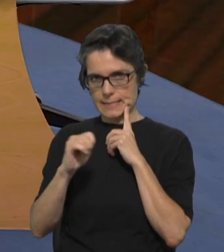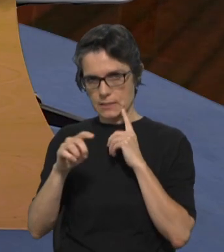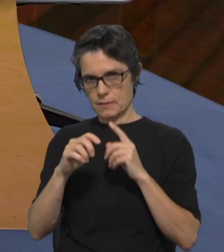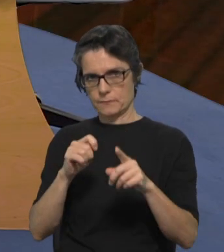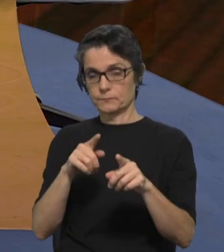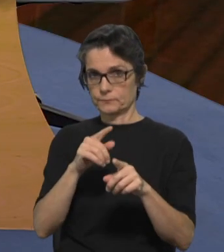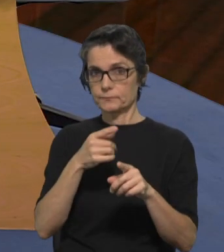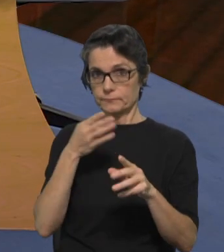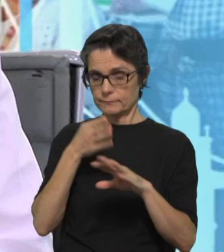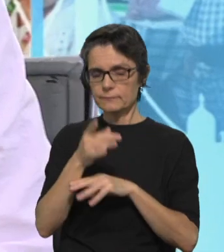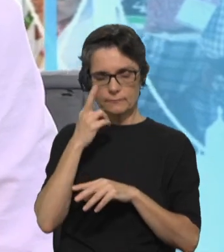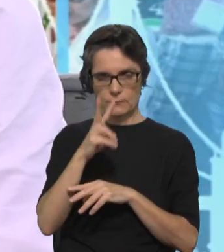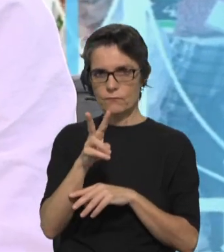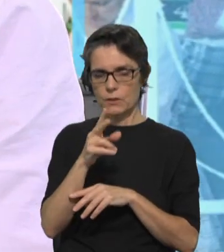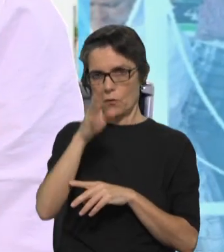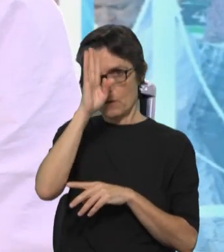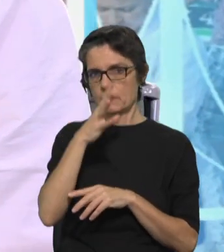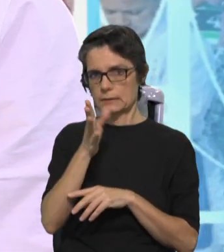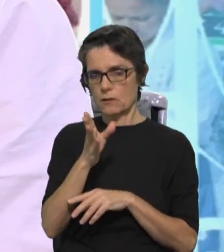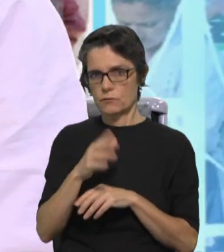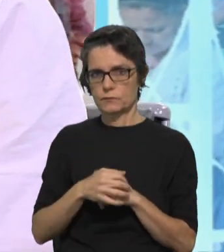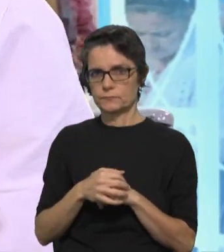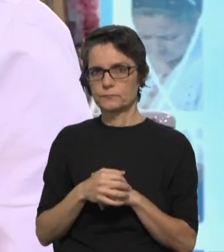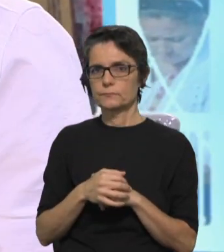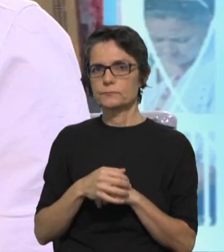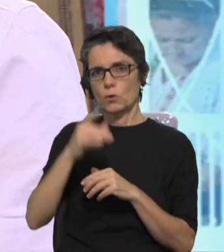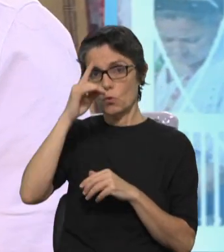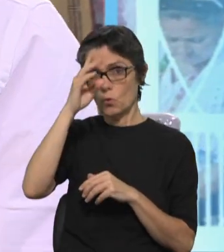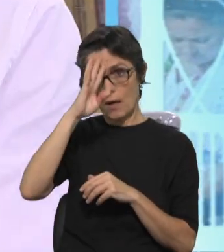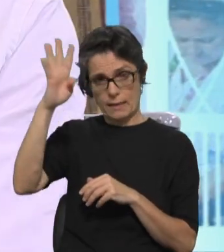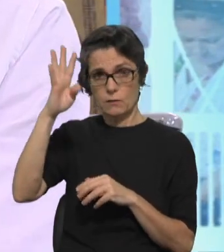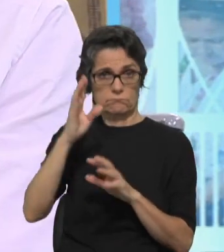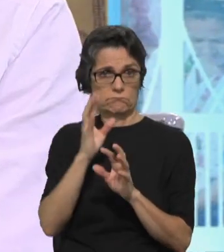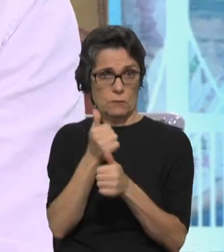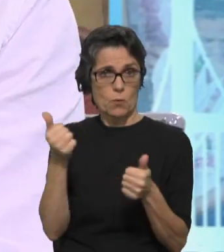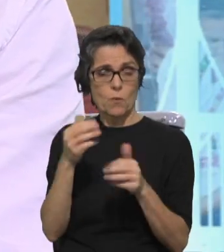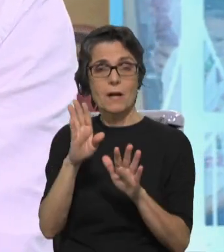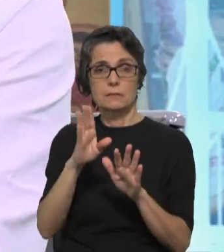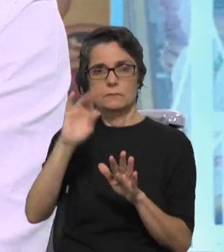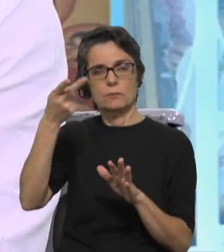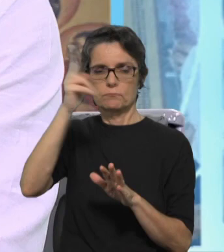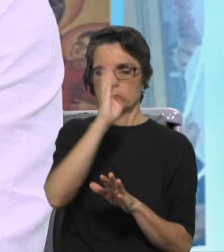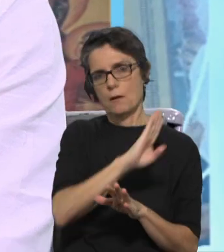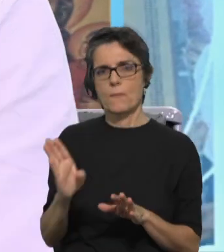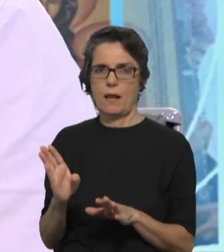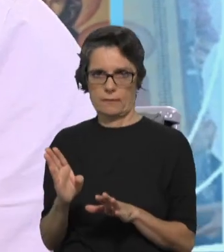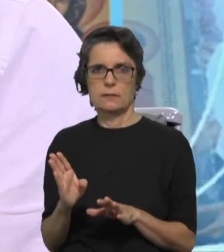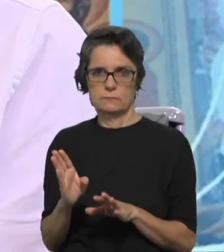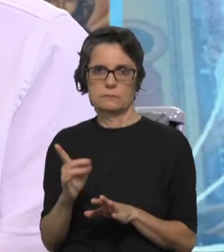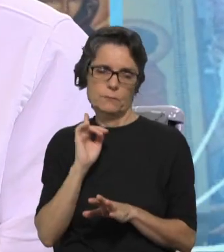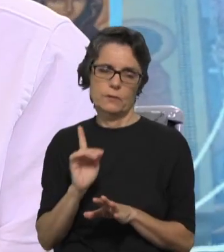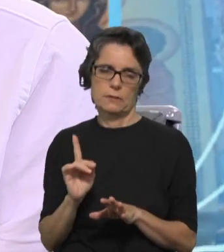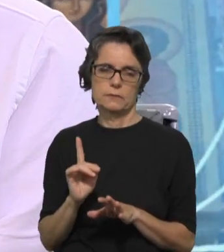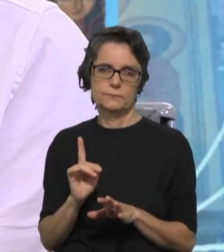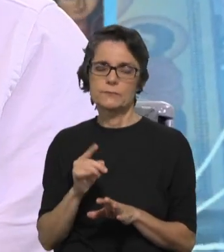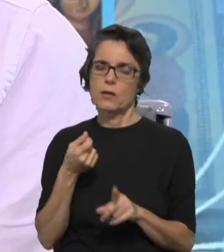direto, ao vivo, do Papa dizer os ideais, claro que são bons, mas têm que ser encarnados, têm que passar à prática. E acho que é esse também